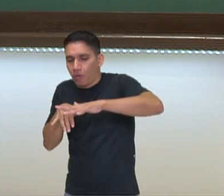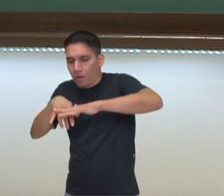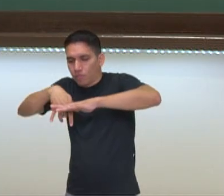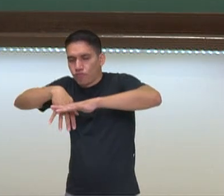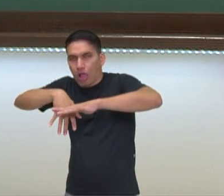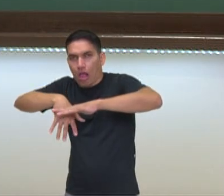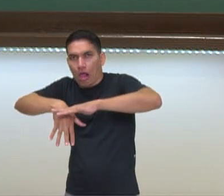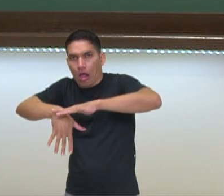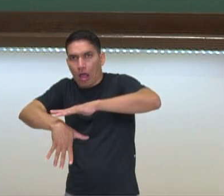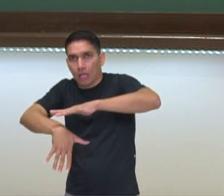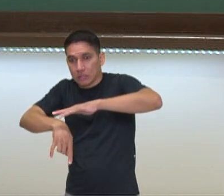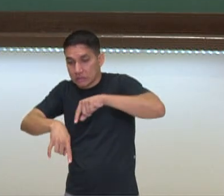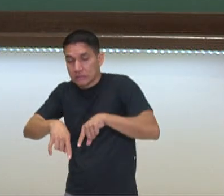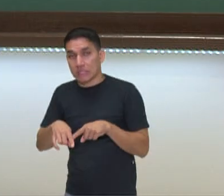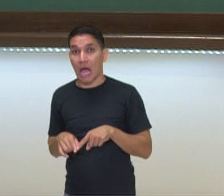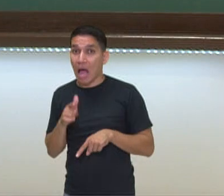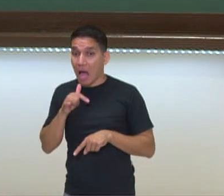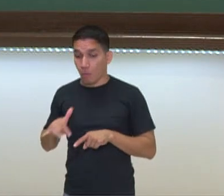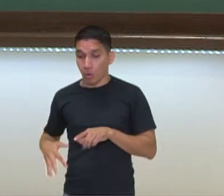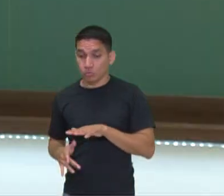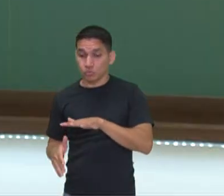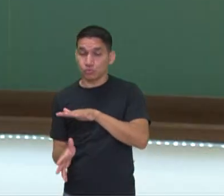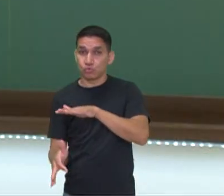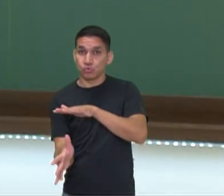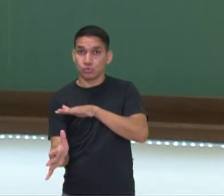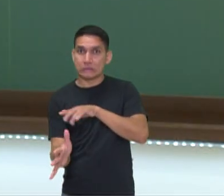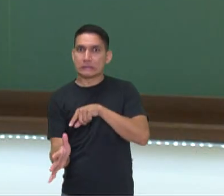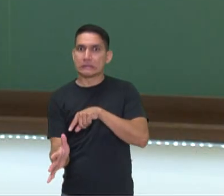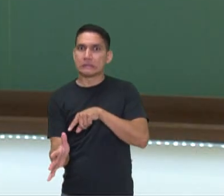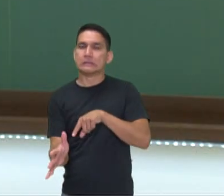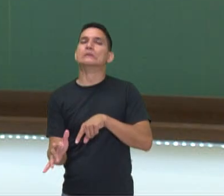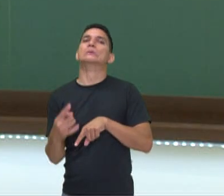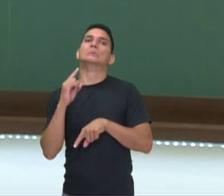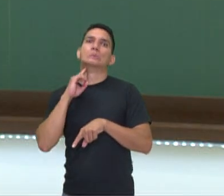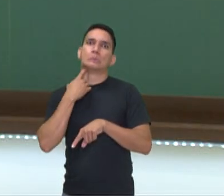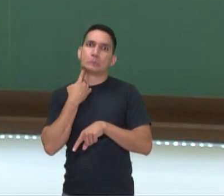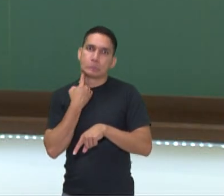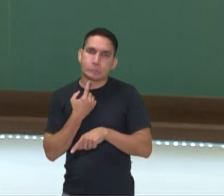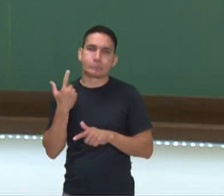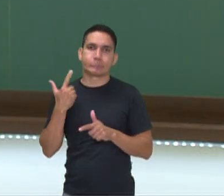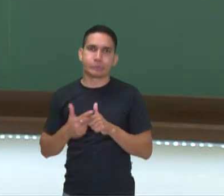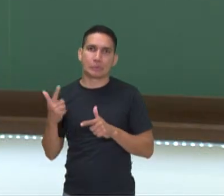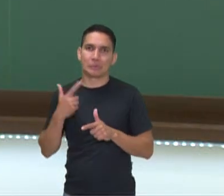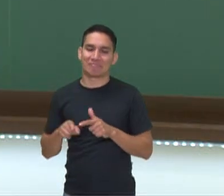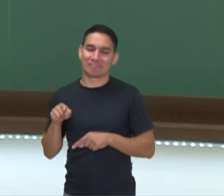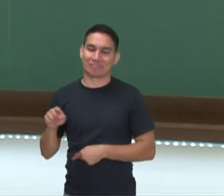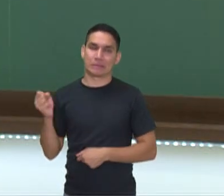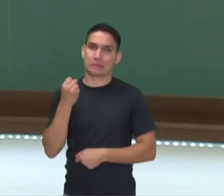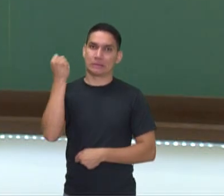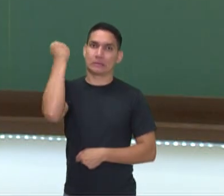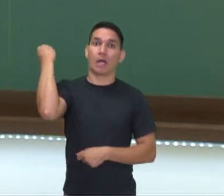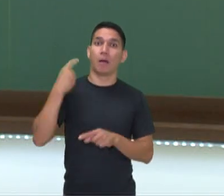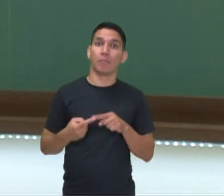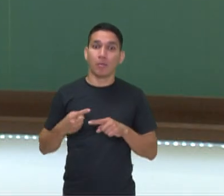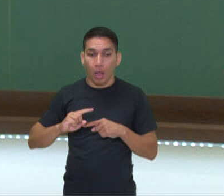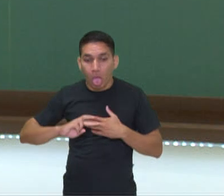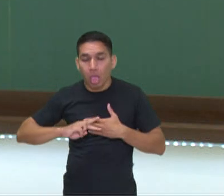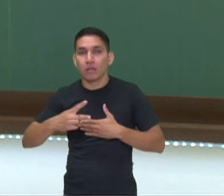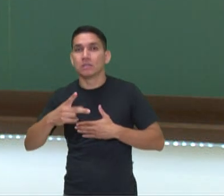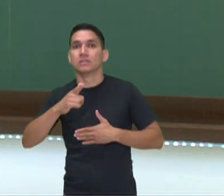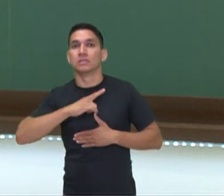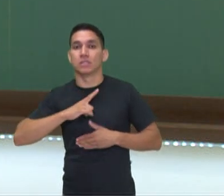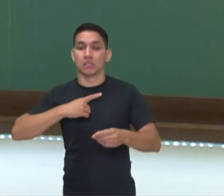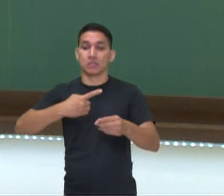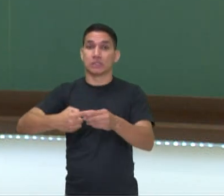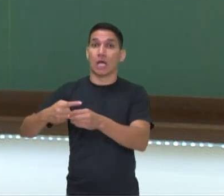e a água do subsolo. Este é um problema bastante grande, que ocorre de forma significativa nas